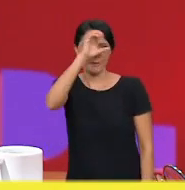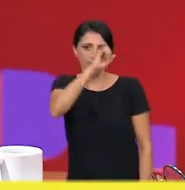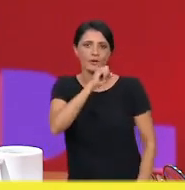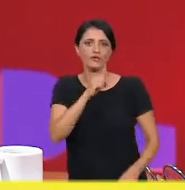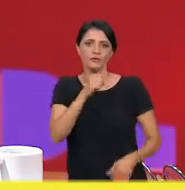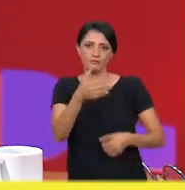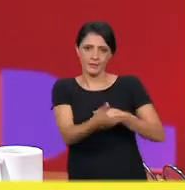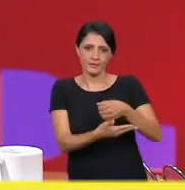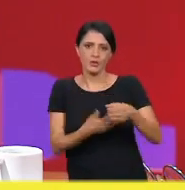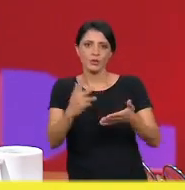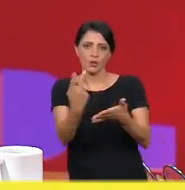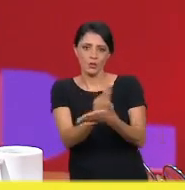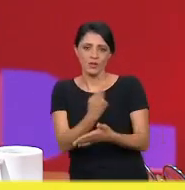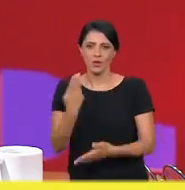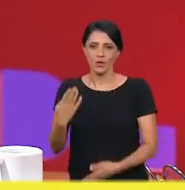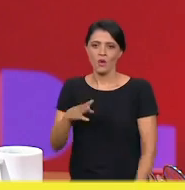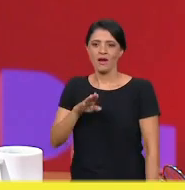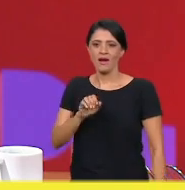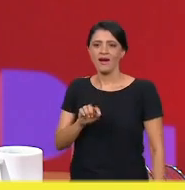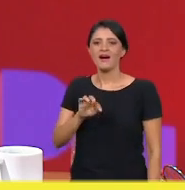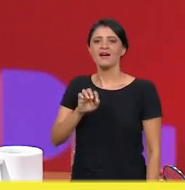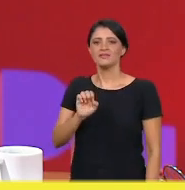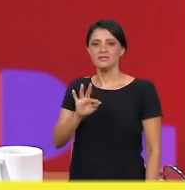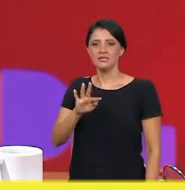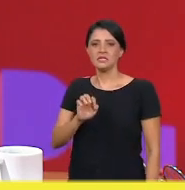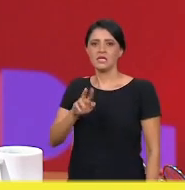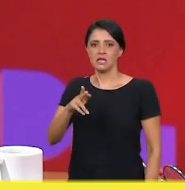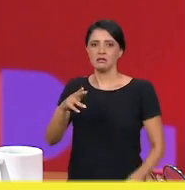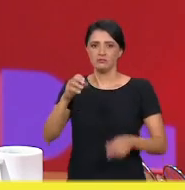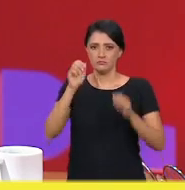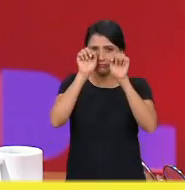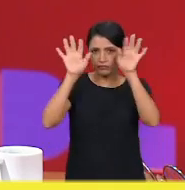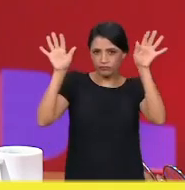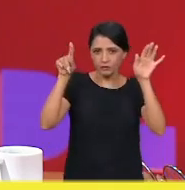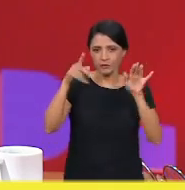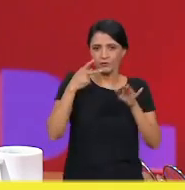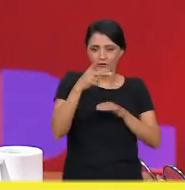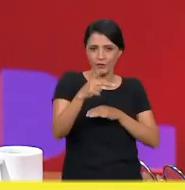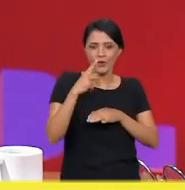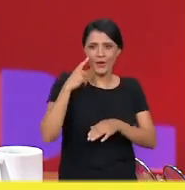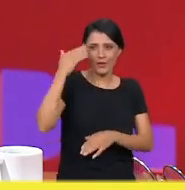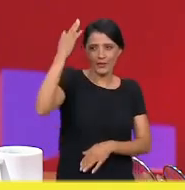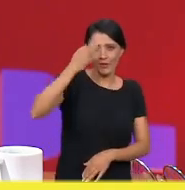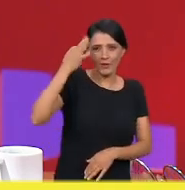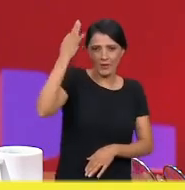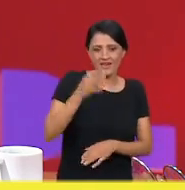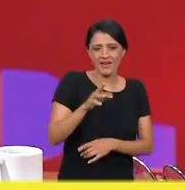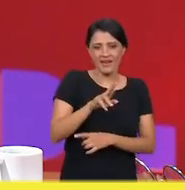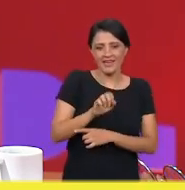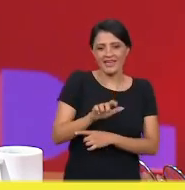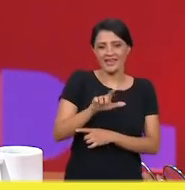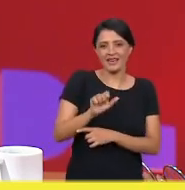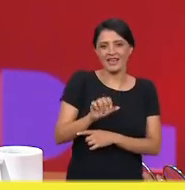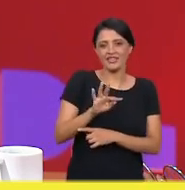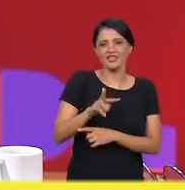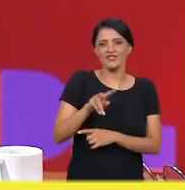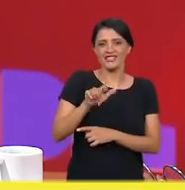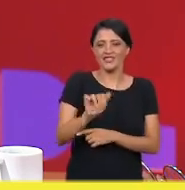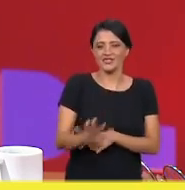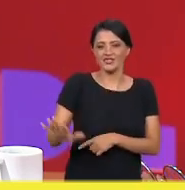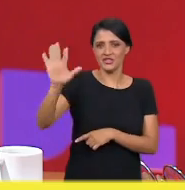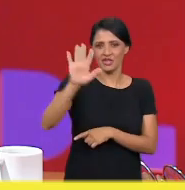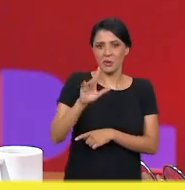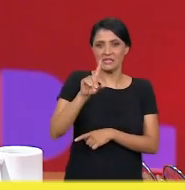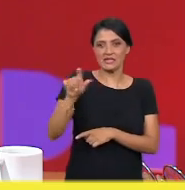próprio Einstein, quando você mencionou sobre a teoria da relatividade geral e que ela foi comprovada 100 anos depois,